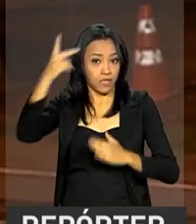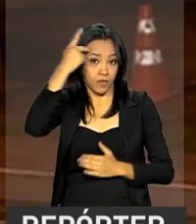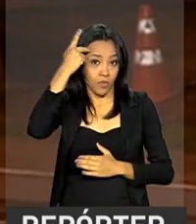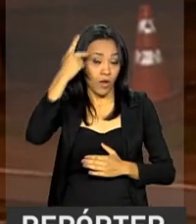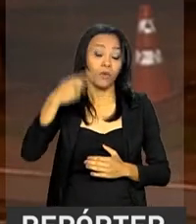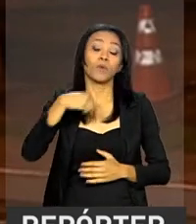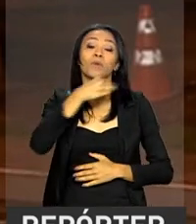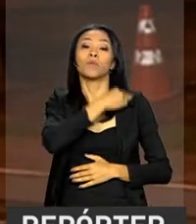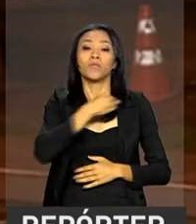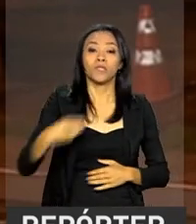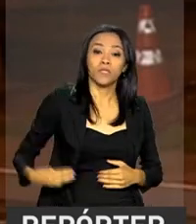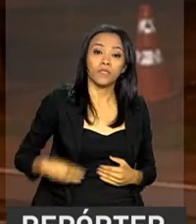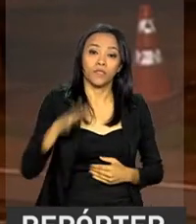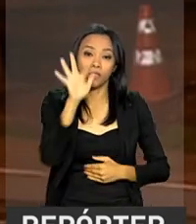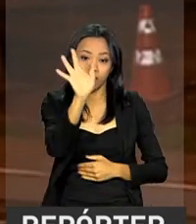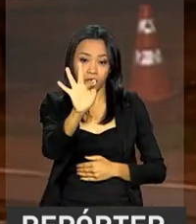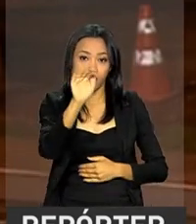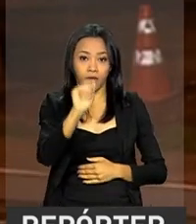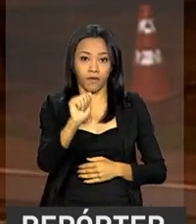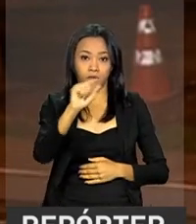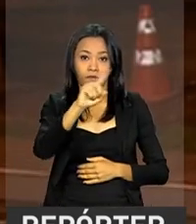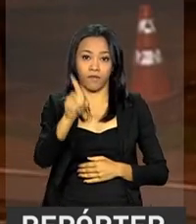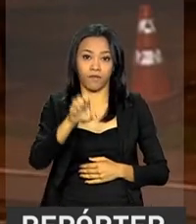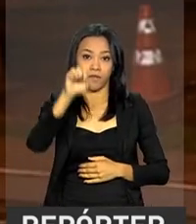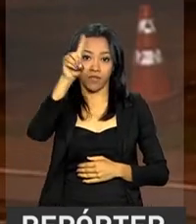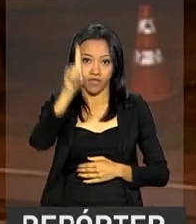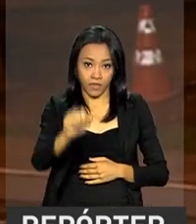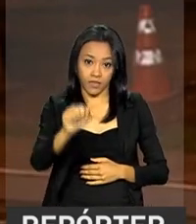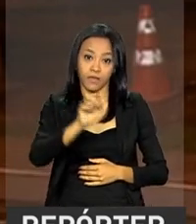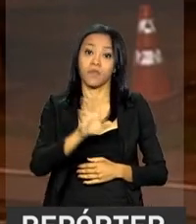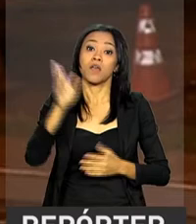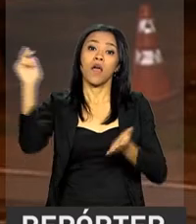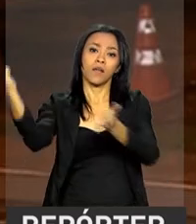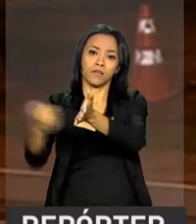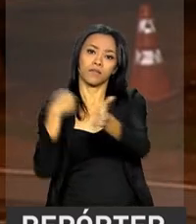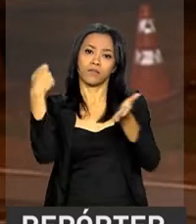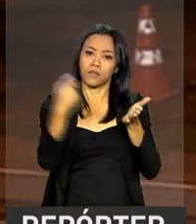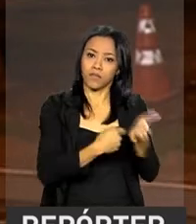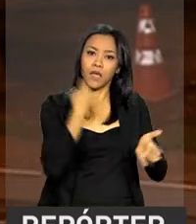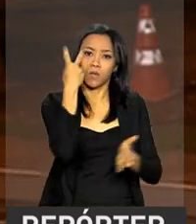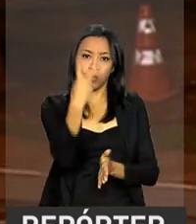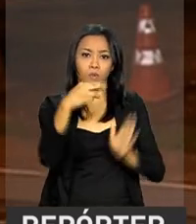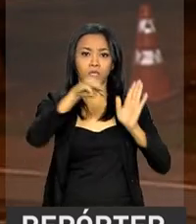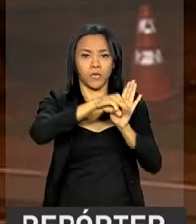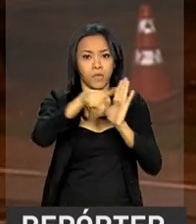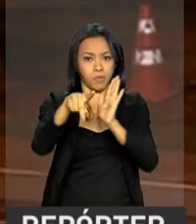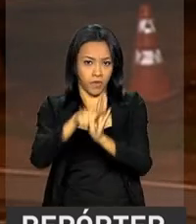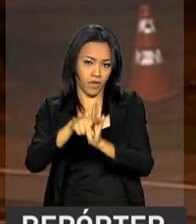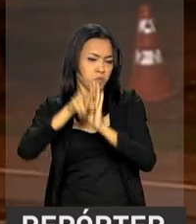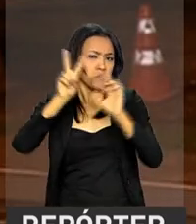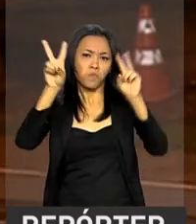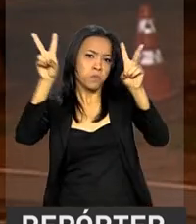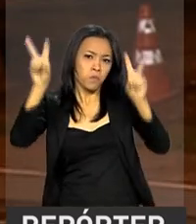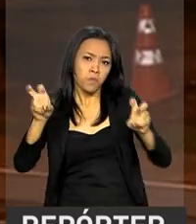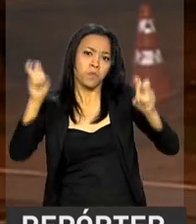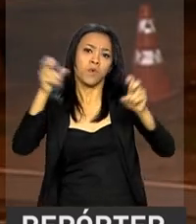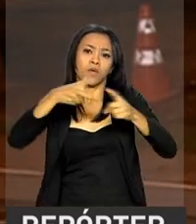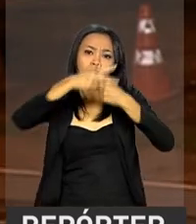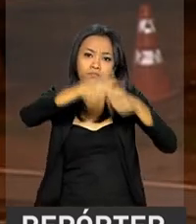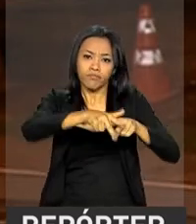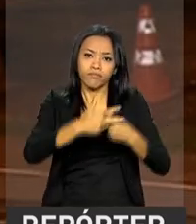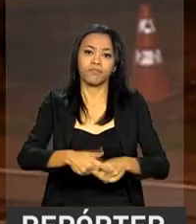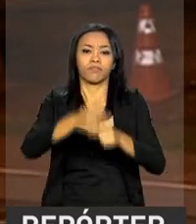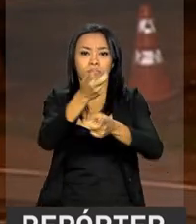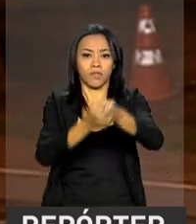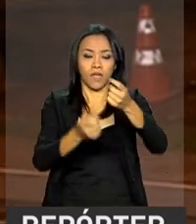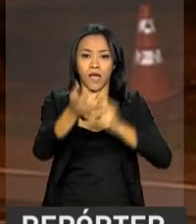da Fazenda, Henrique Meirelles. Os dois acertaram detalhes para a assinatura de duas medidas provisórias relacionadas ao ajuste fiscal e